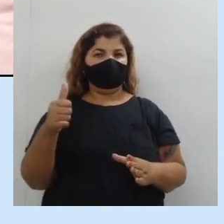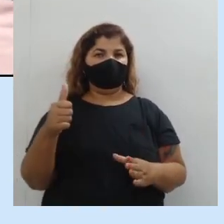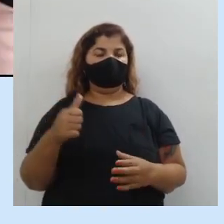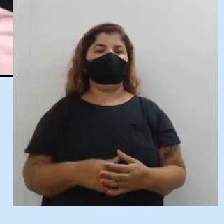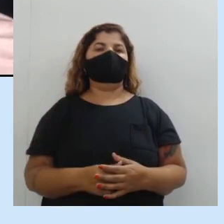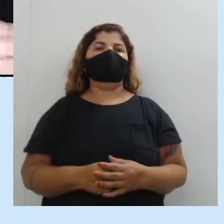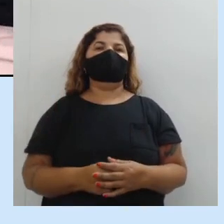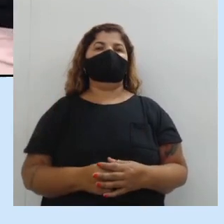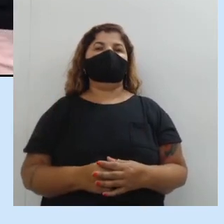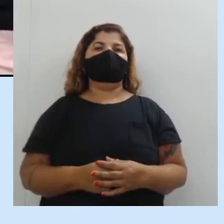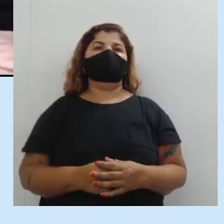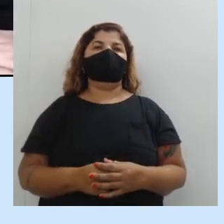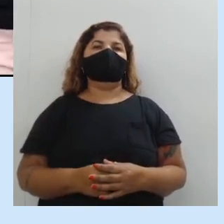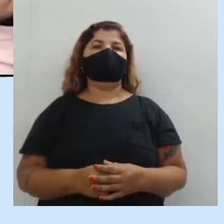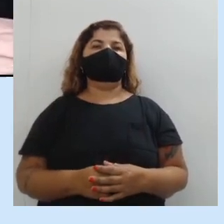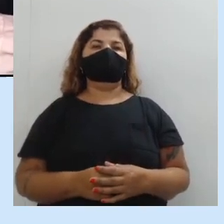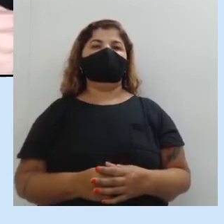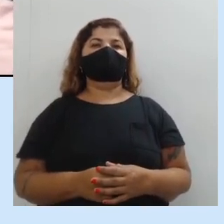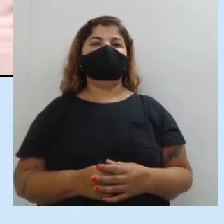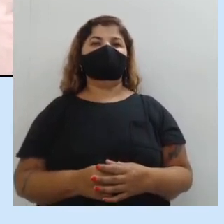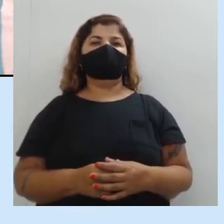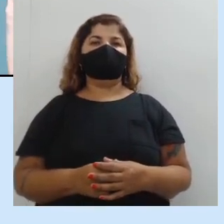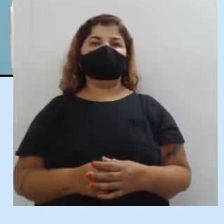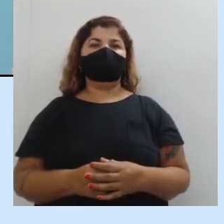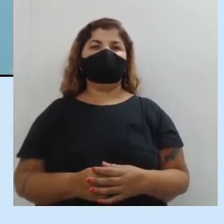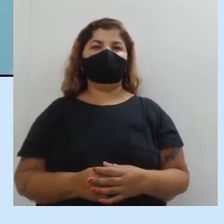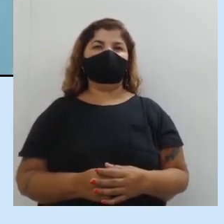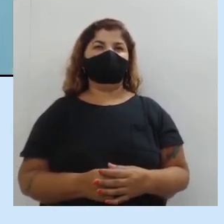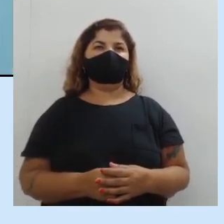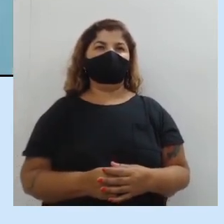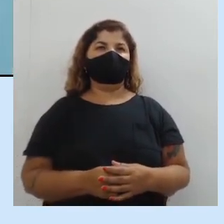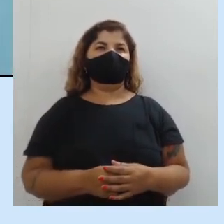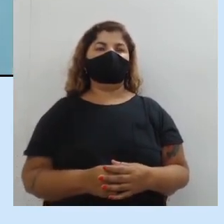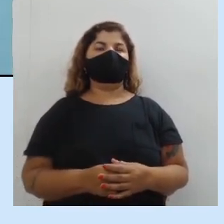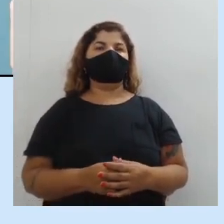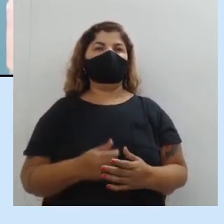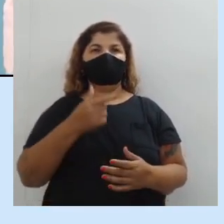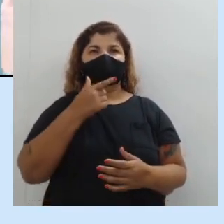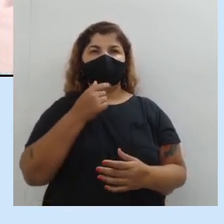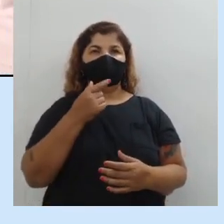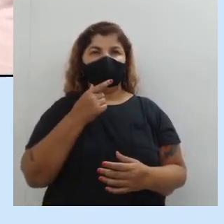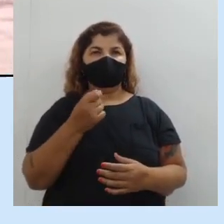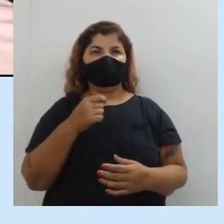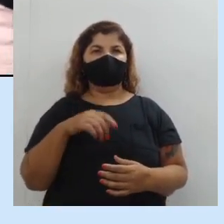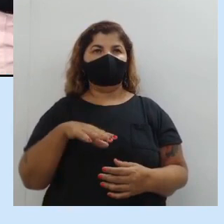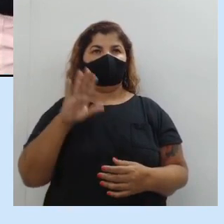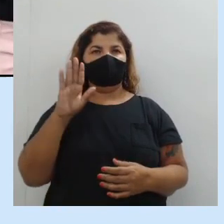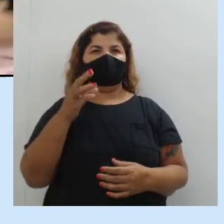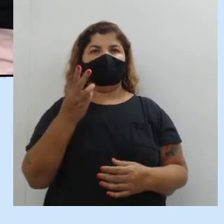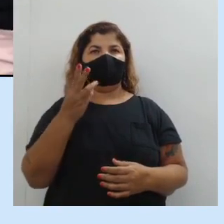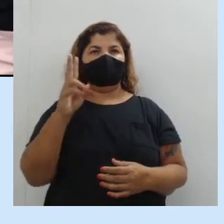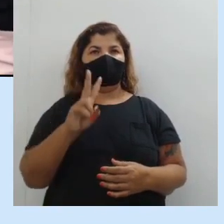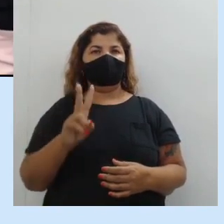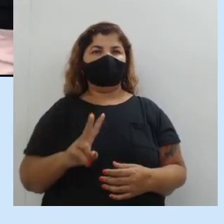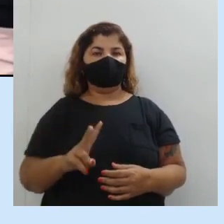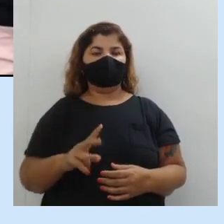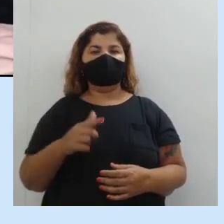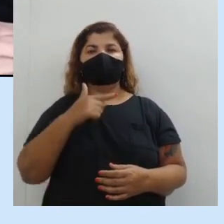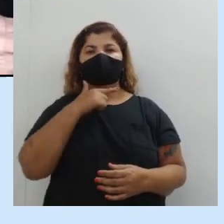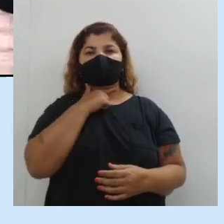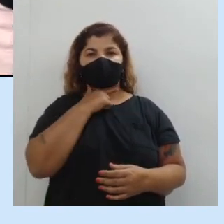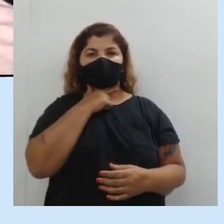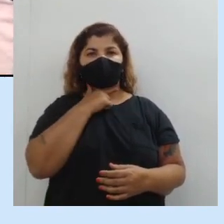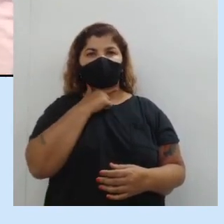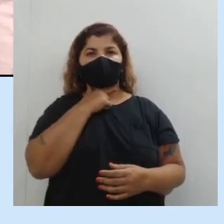primeira vez, tá? Lima Barreto, que se candidatou 3 vezes a uma vaga na